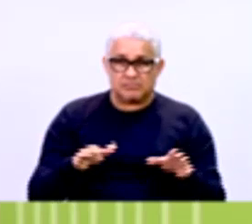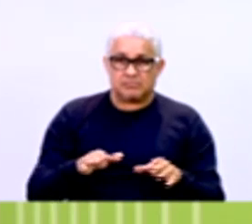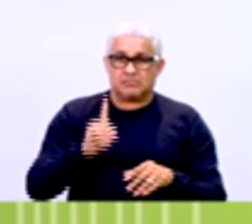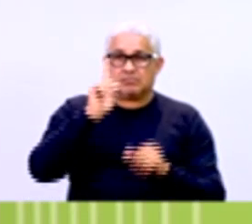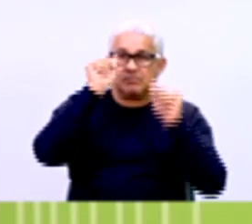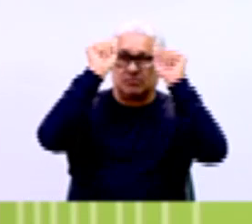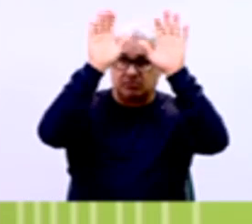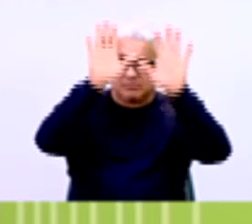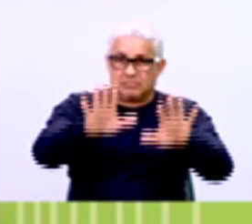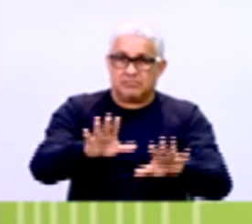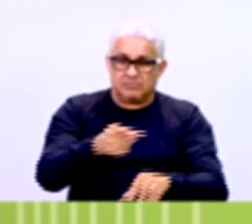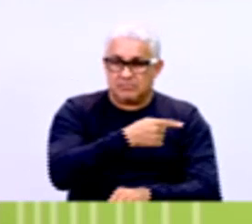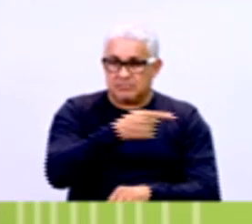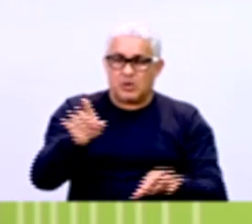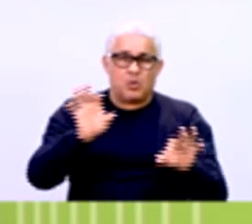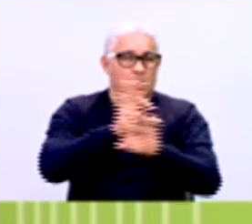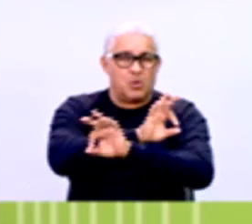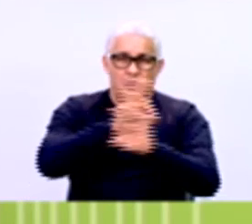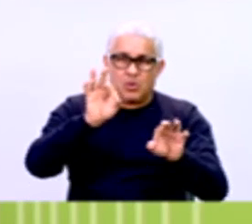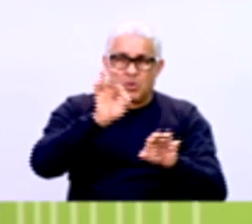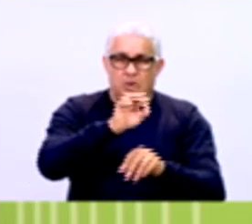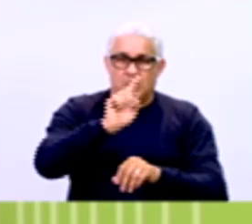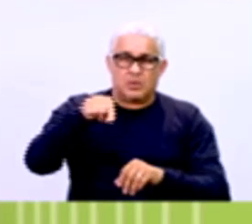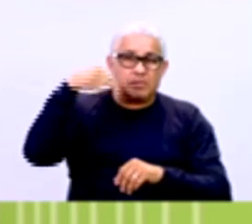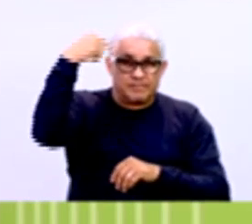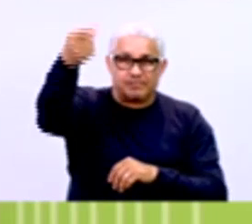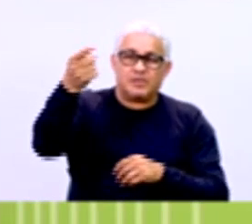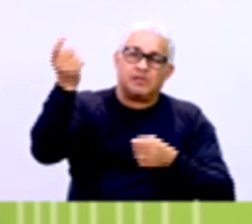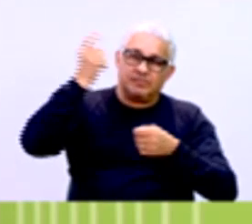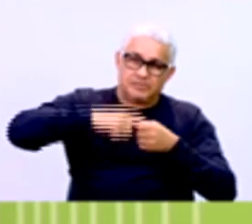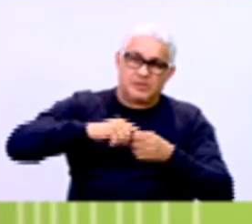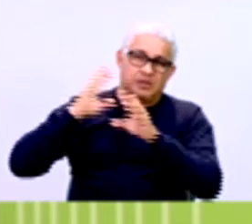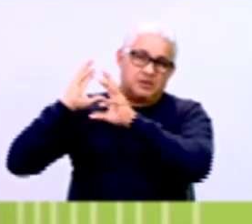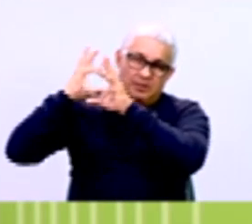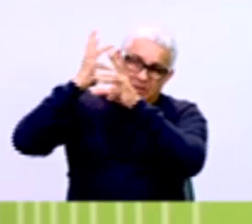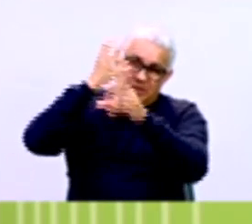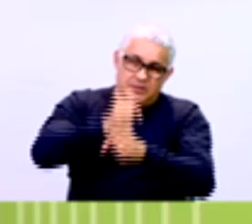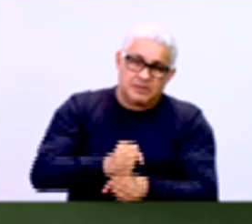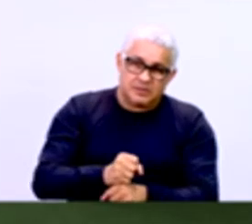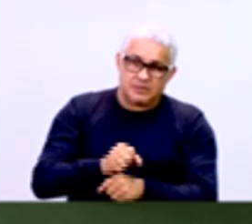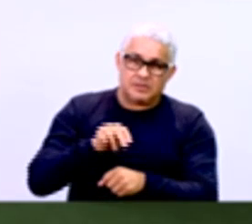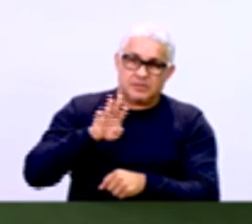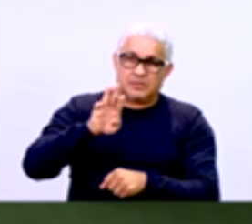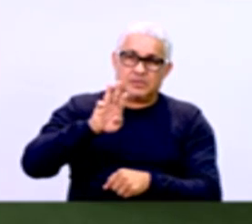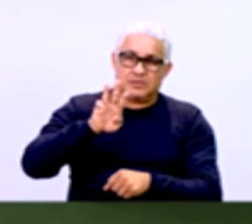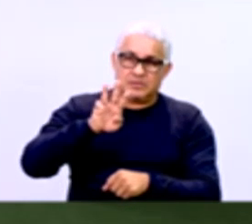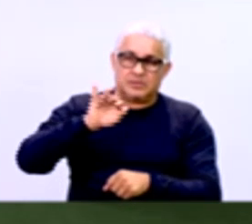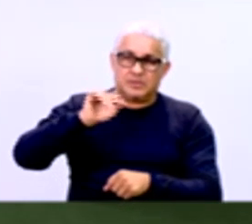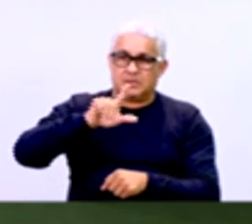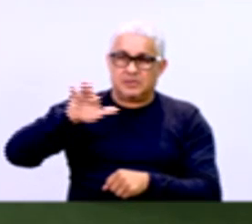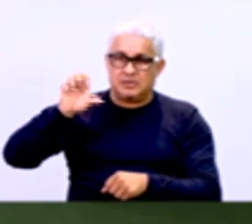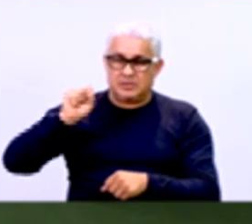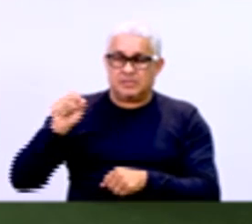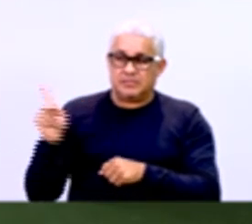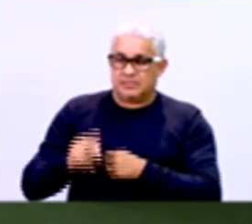com Deus, uma ótima semana. Semana que vem nós estamos voltando com a nossa aula de revisão. Professor Willis.